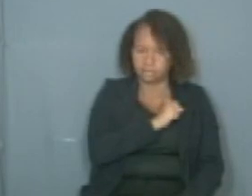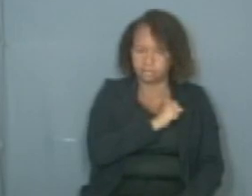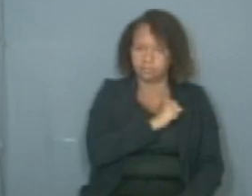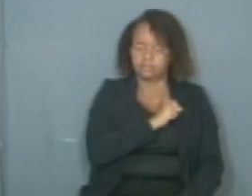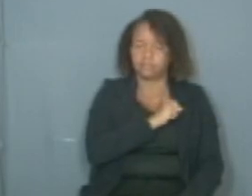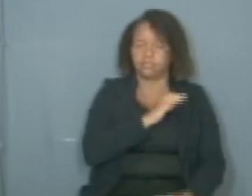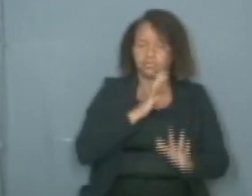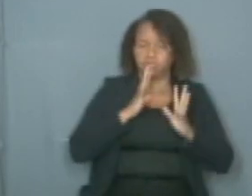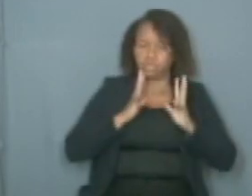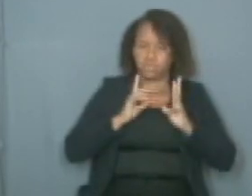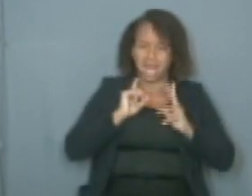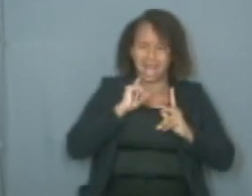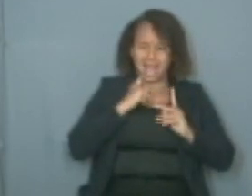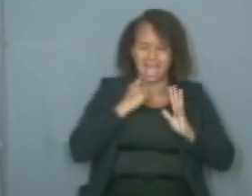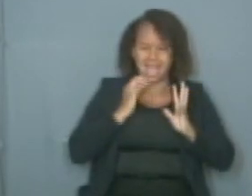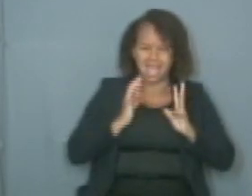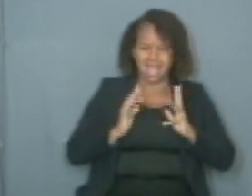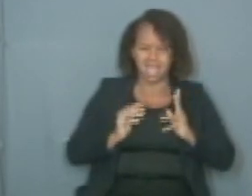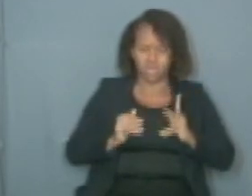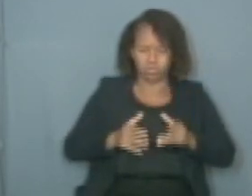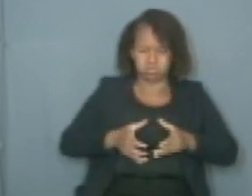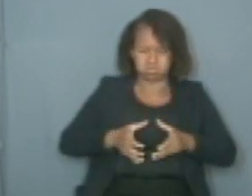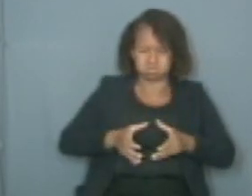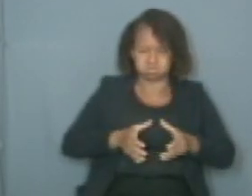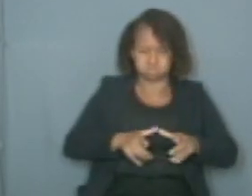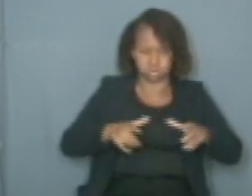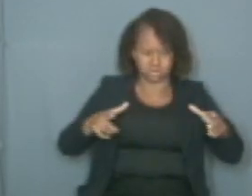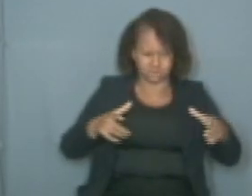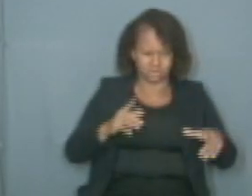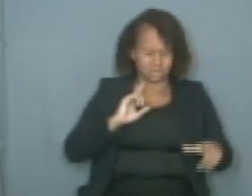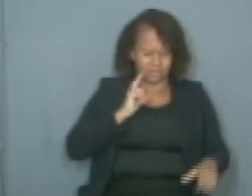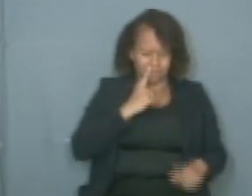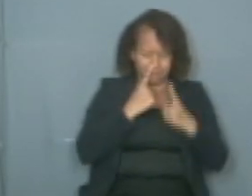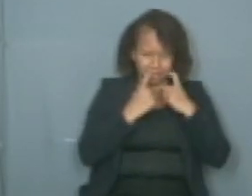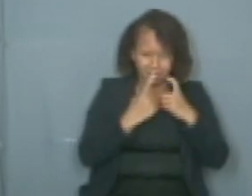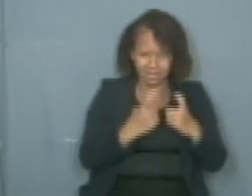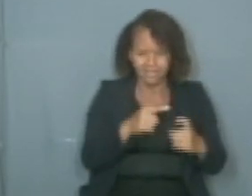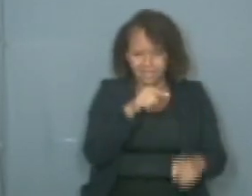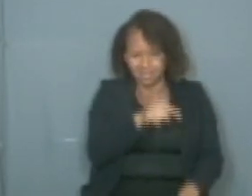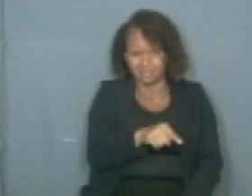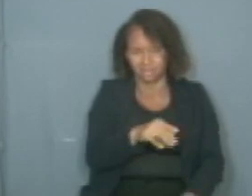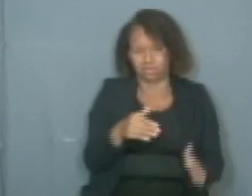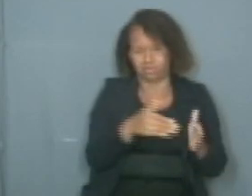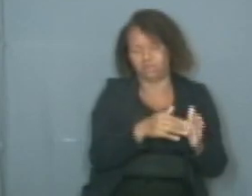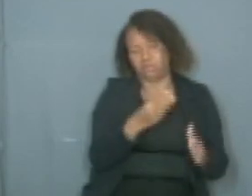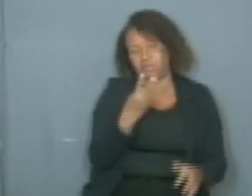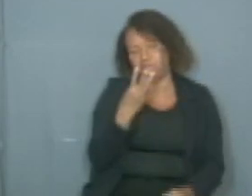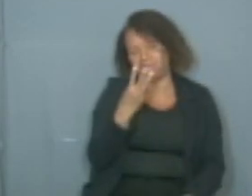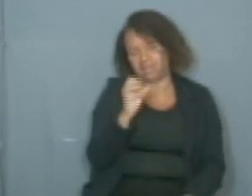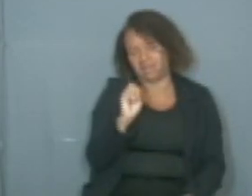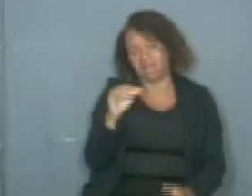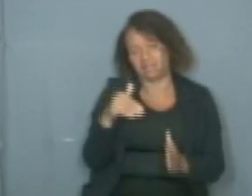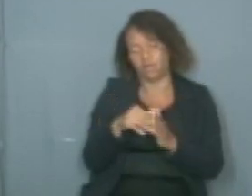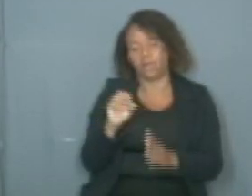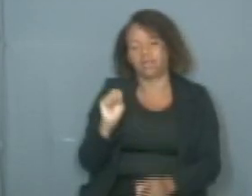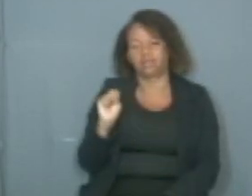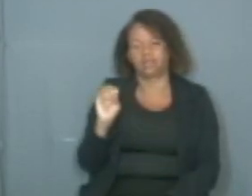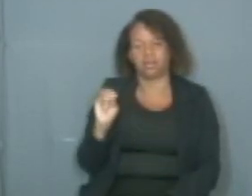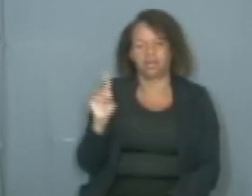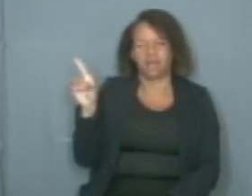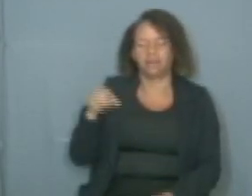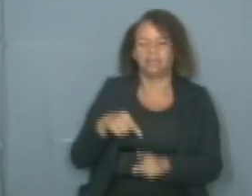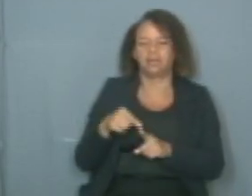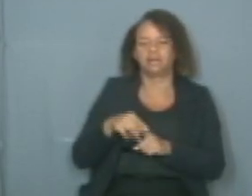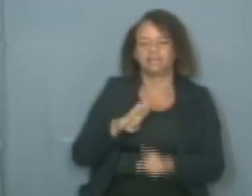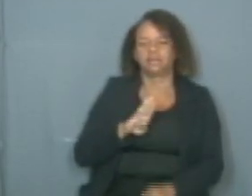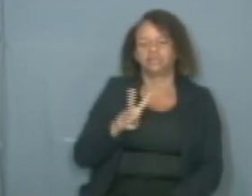um esgoto a céu aberto na rua Eládio Ramos, entre os números 30 e 80, no bairro de Boa Viagem. E por